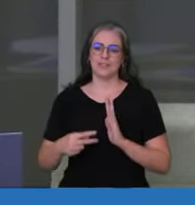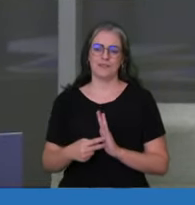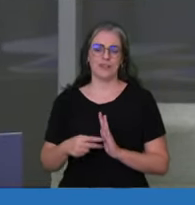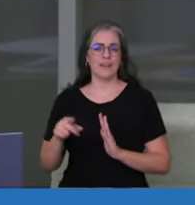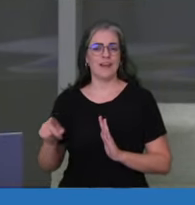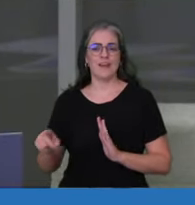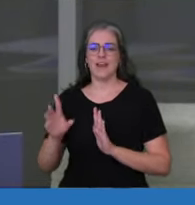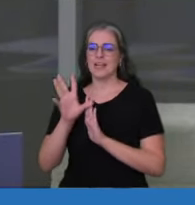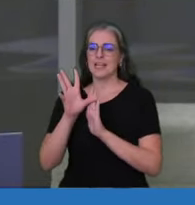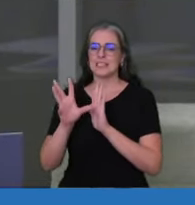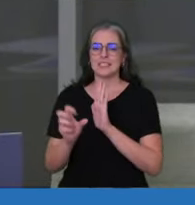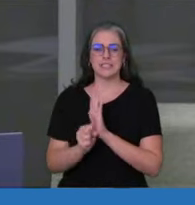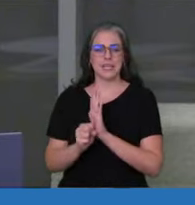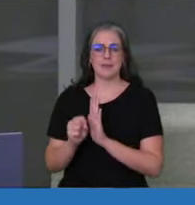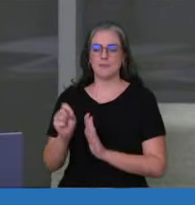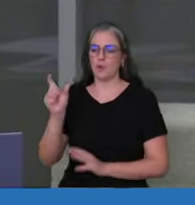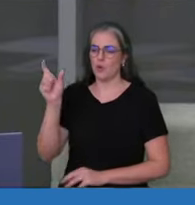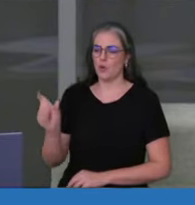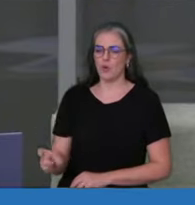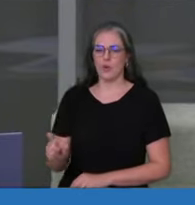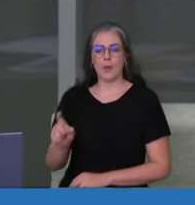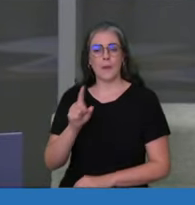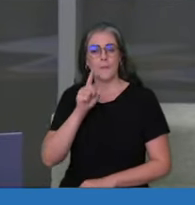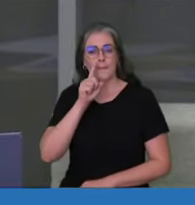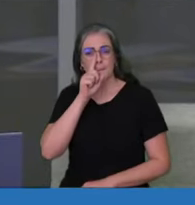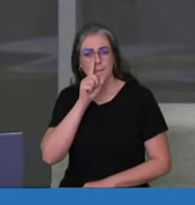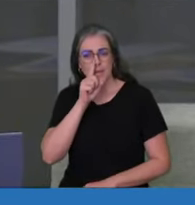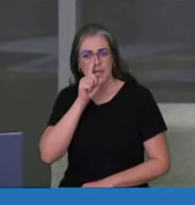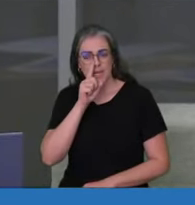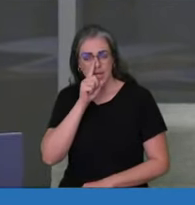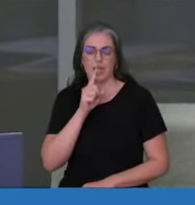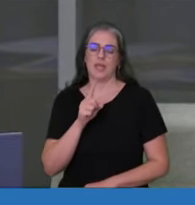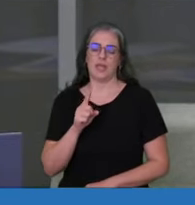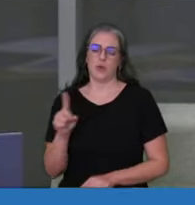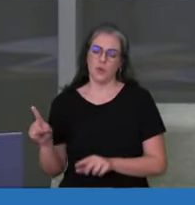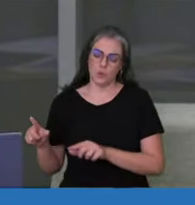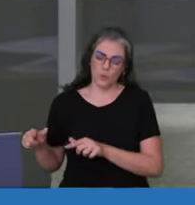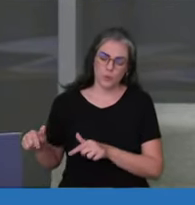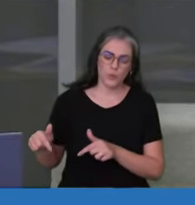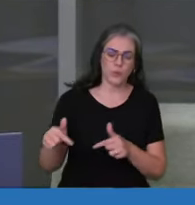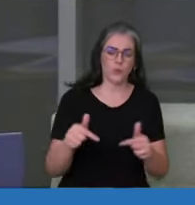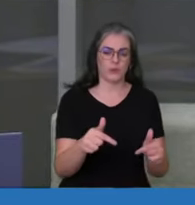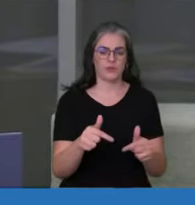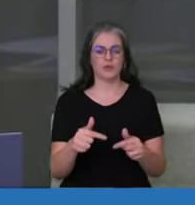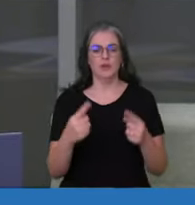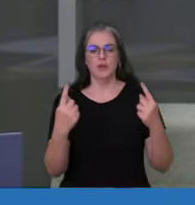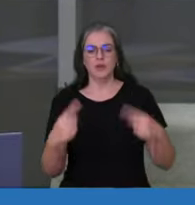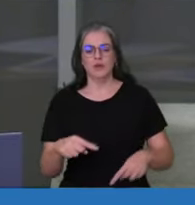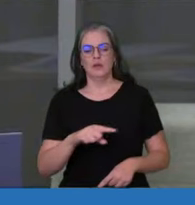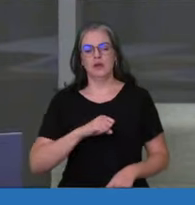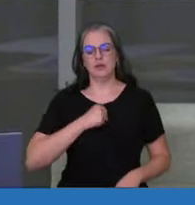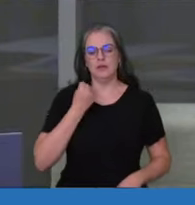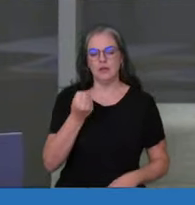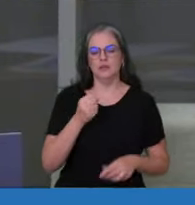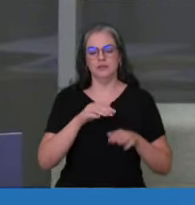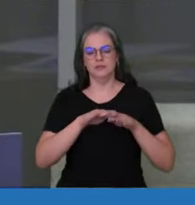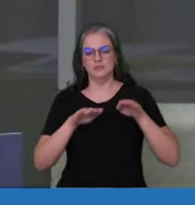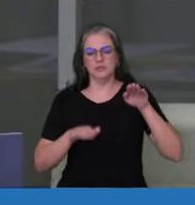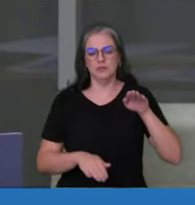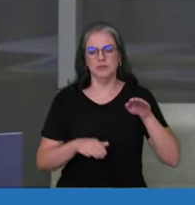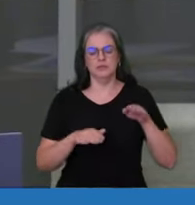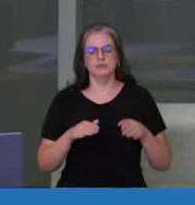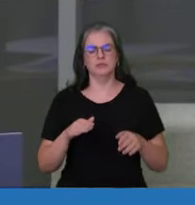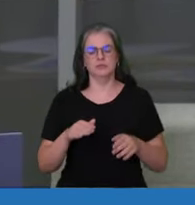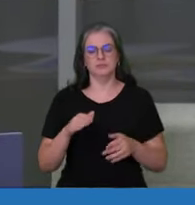símbolo do perigo que é o combate à opressão, à intolerância, ao ódio e à desigualdade